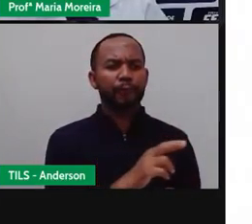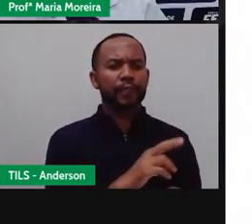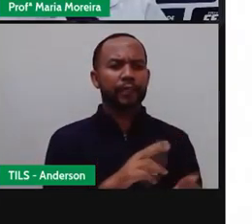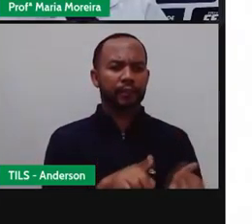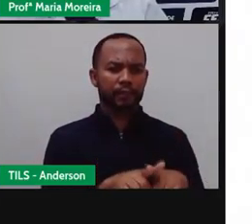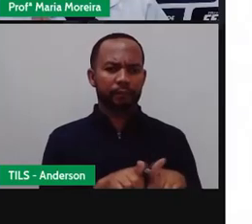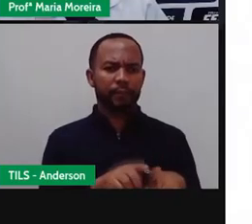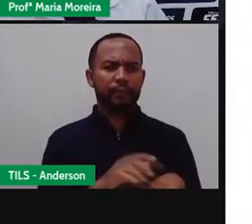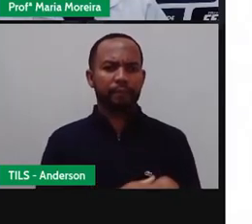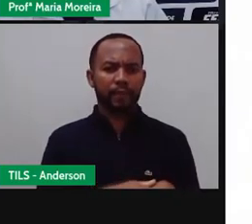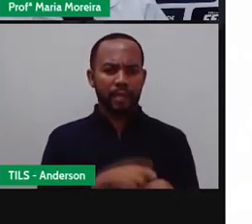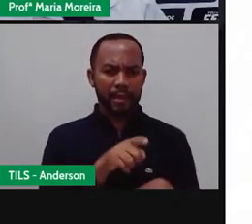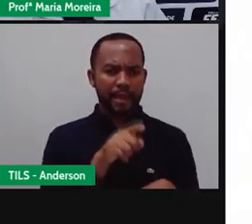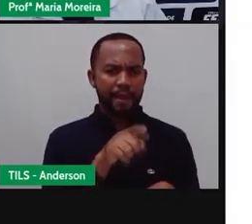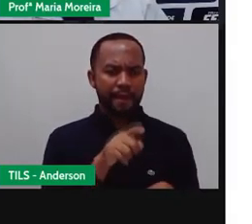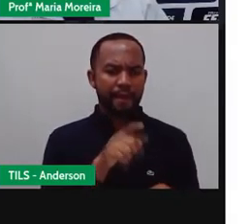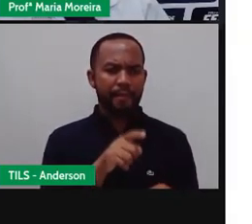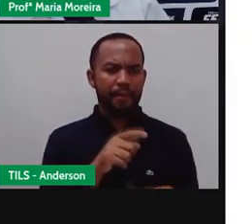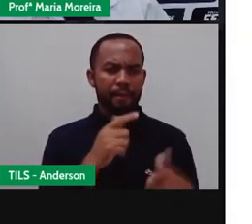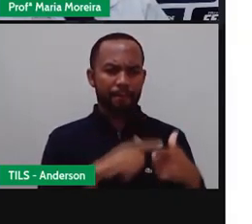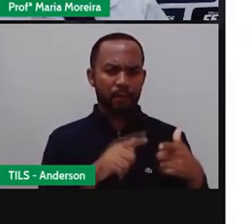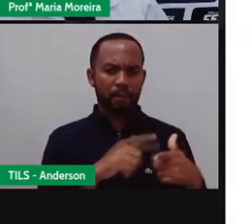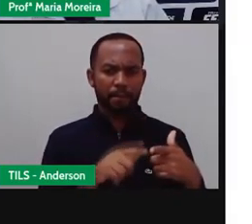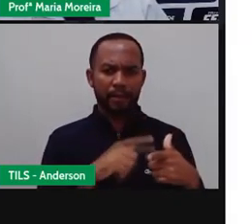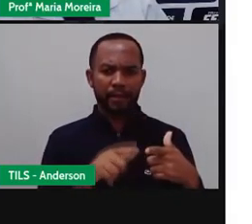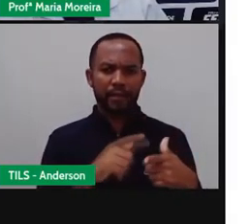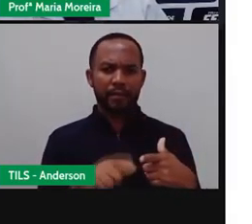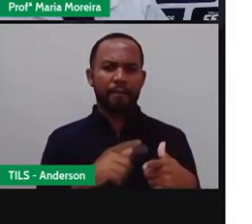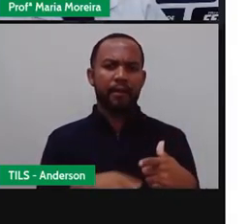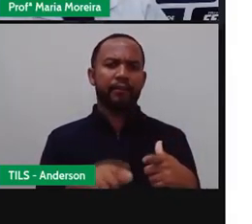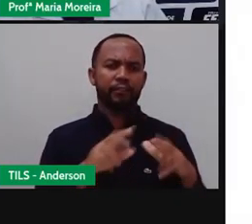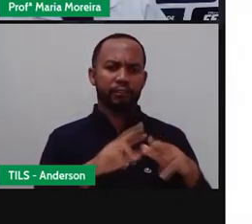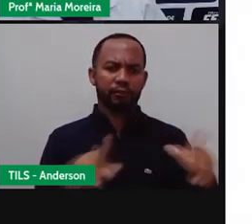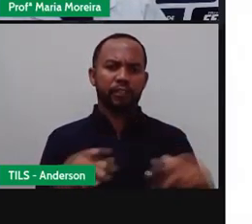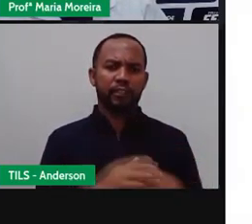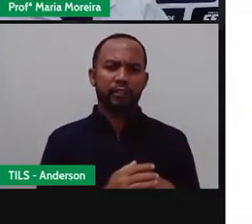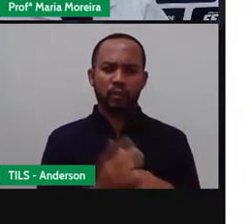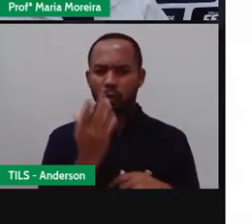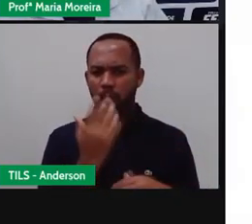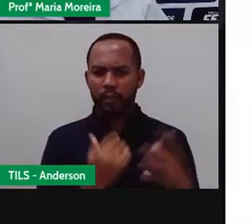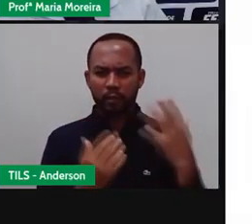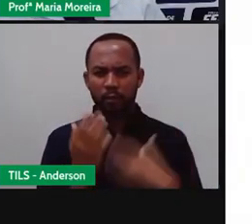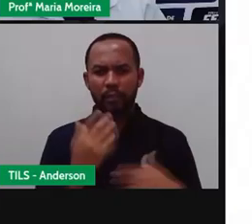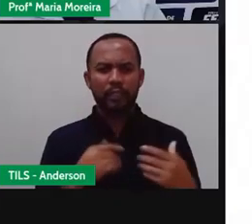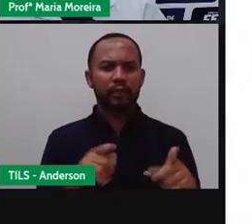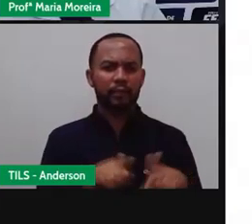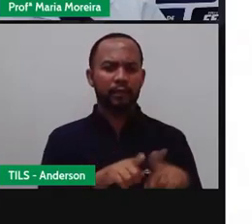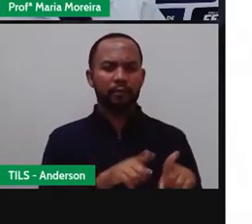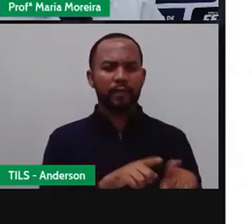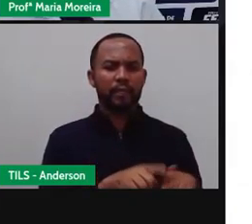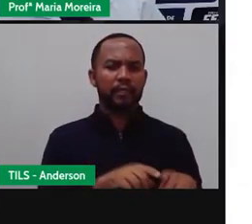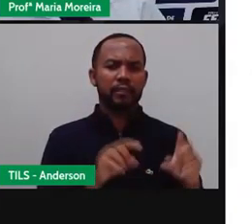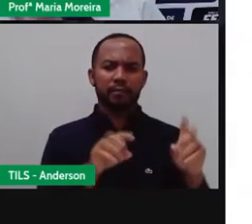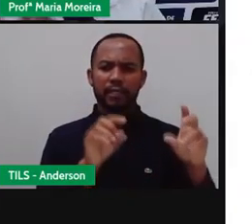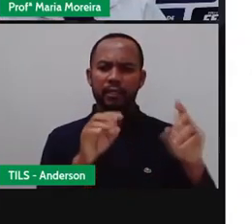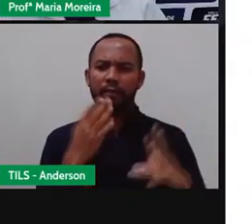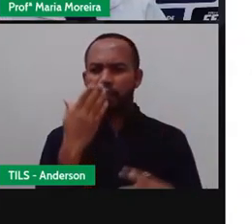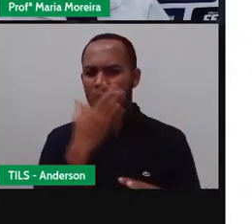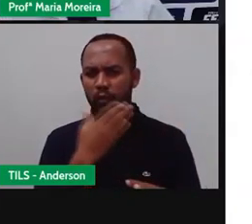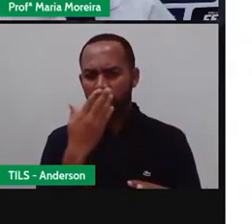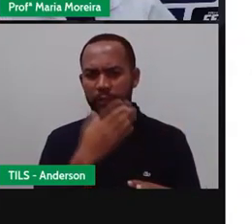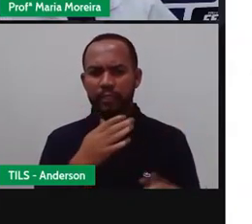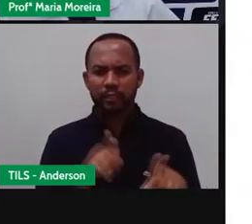as formigas são pragas domésticas e atacam vários tipos de alimento. Especialmente o quê? Os doces. Quem nunca